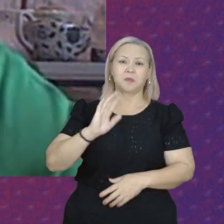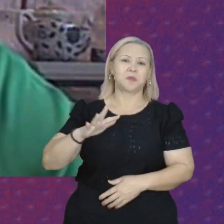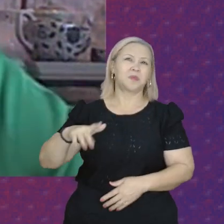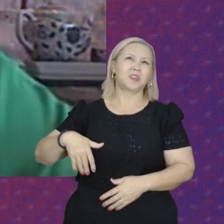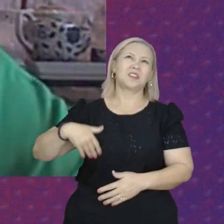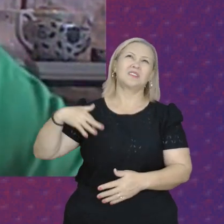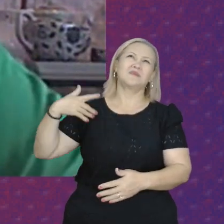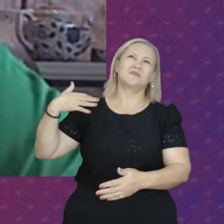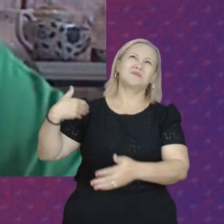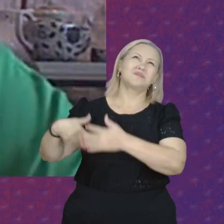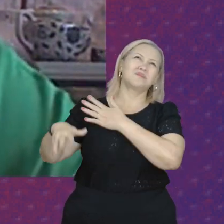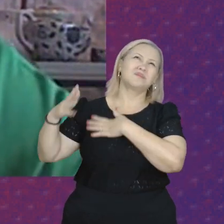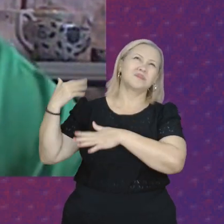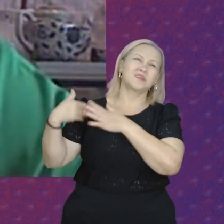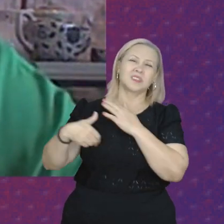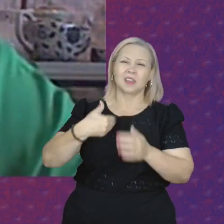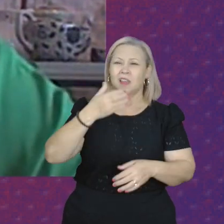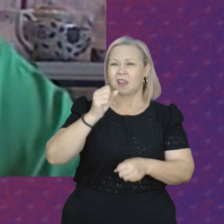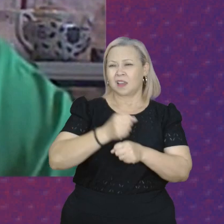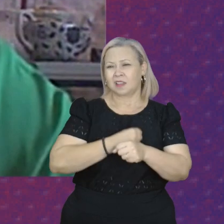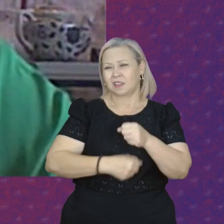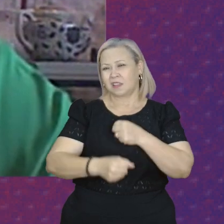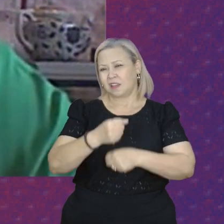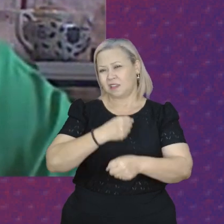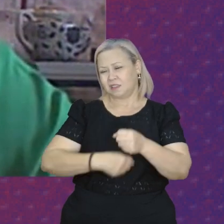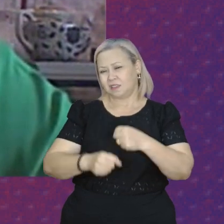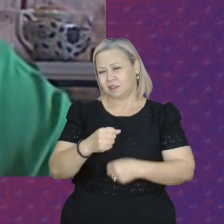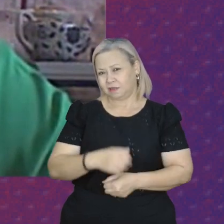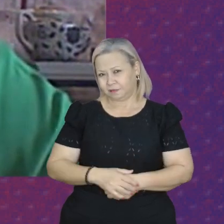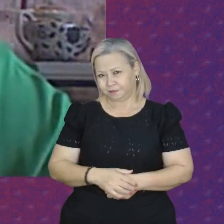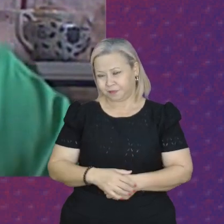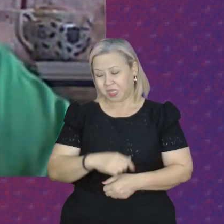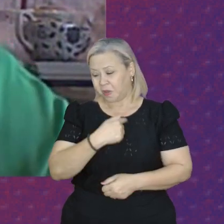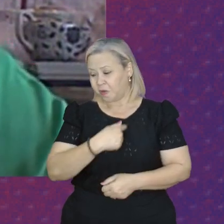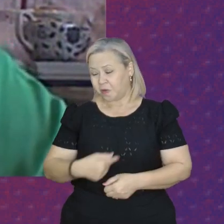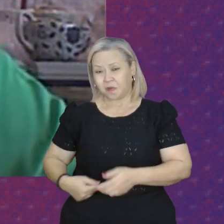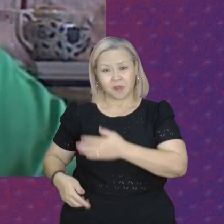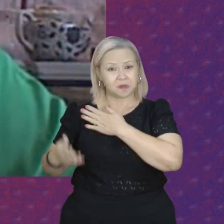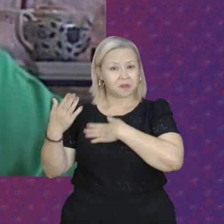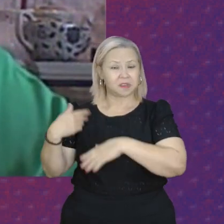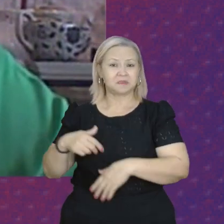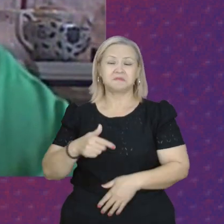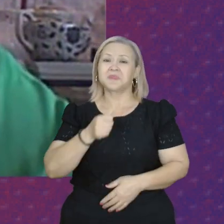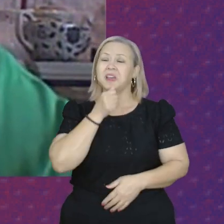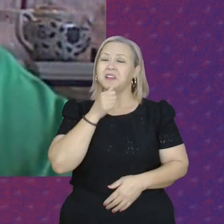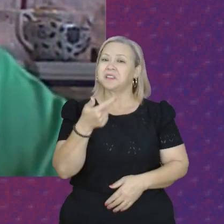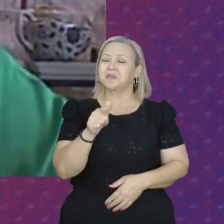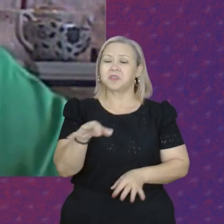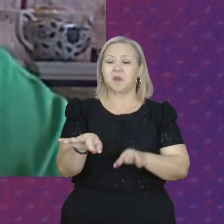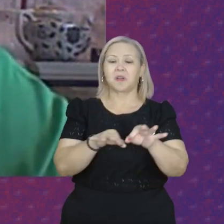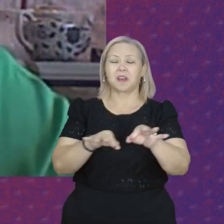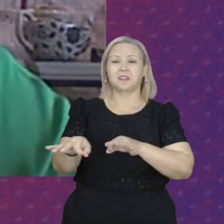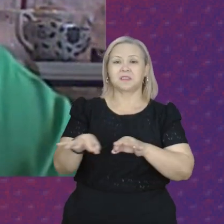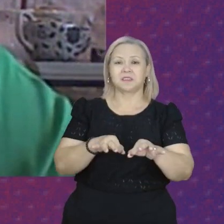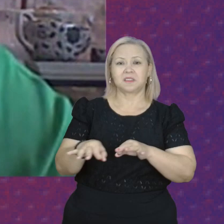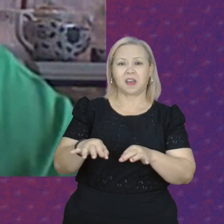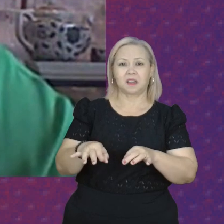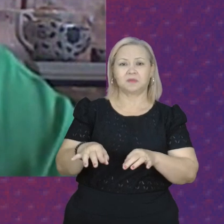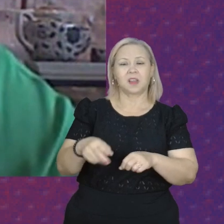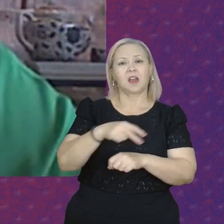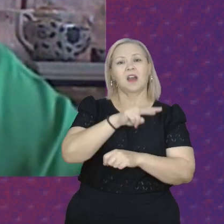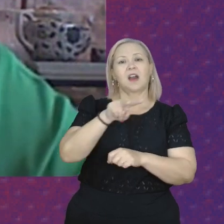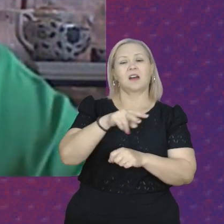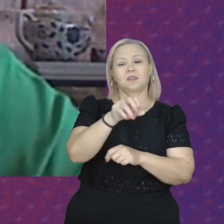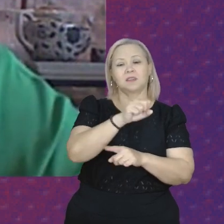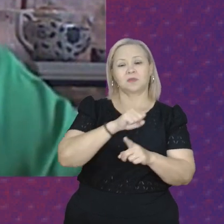10 anos e os governos anteriores ainda não tinham organizado a assistência social de fato como uma política